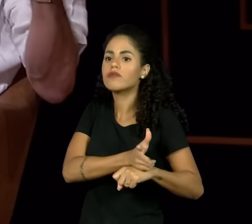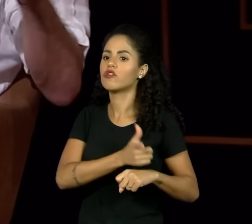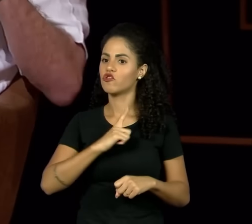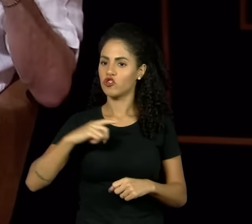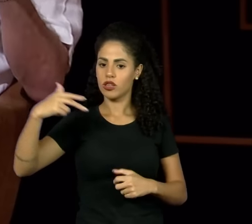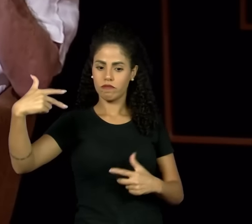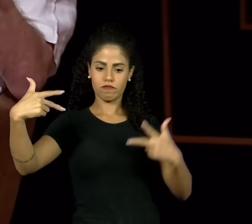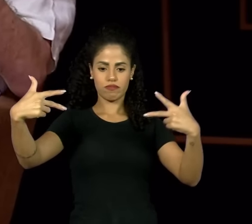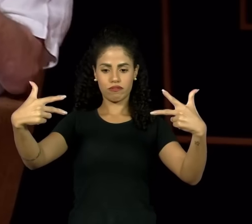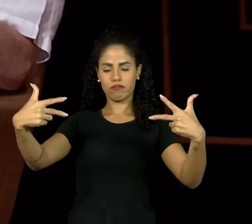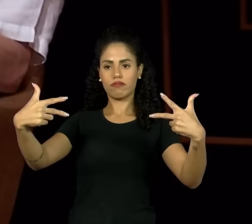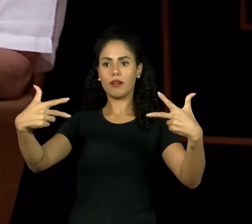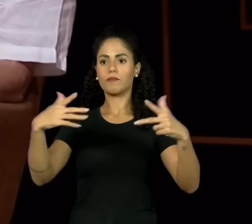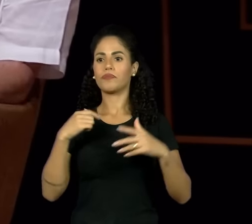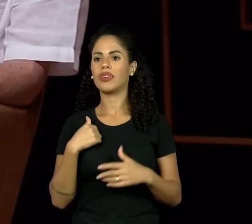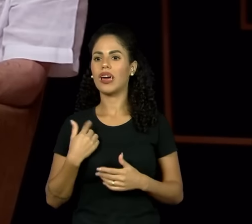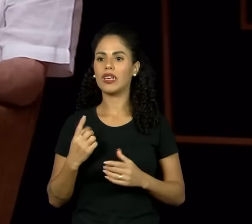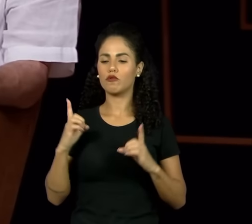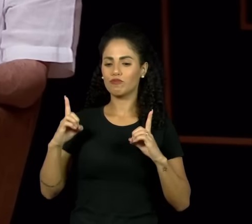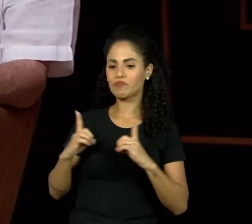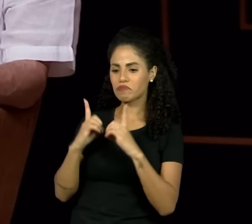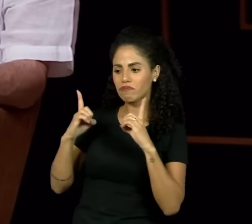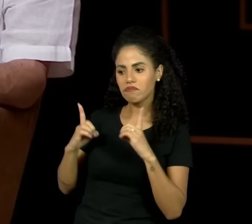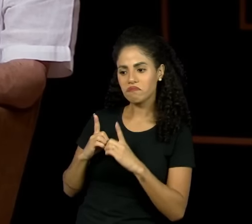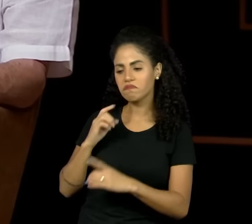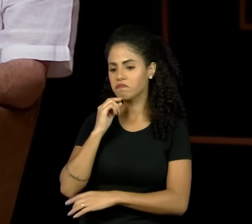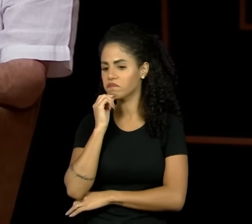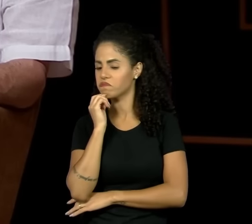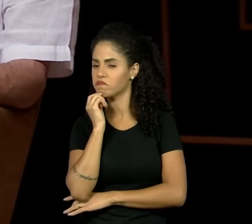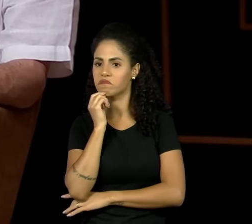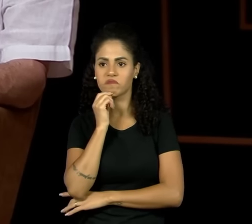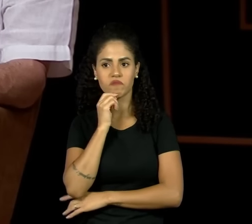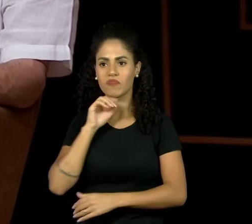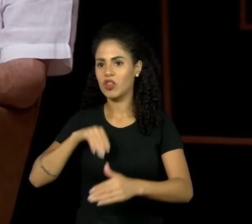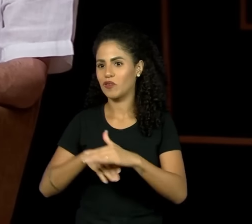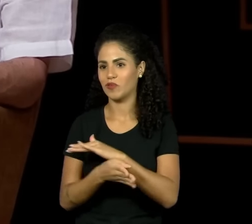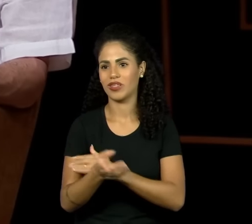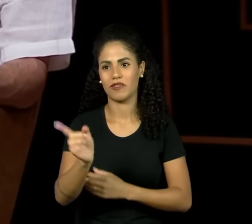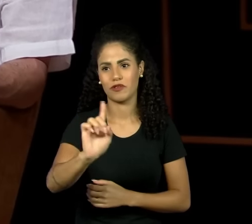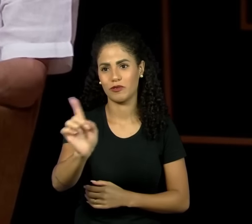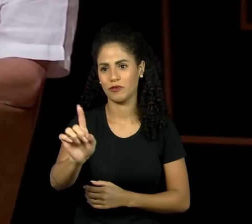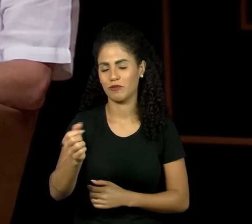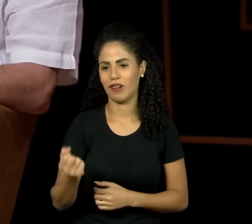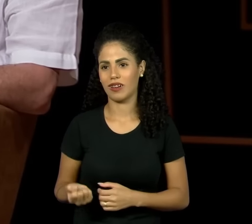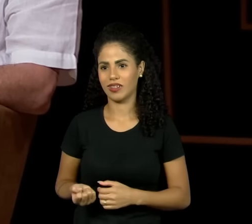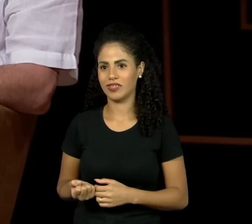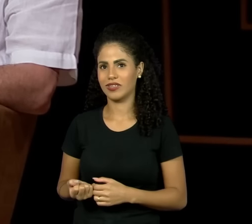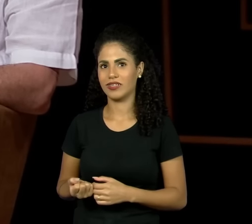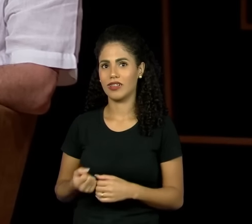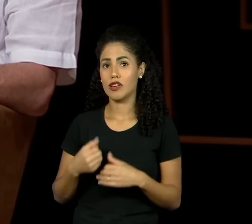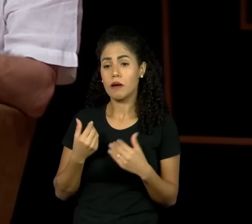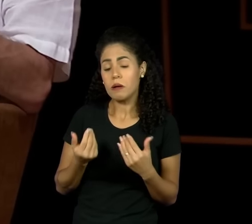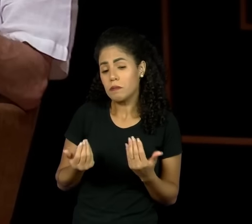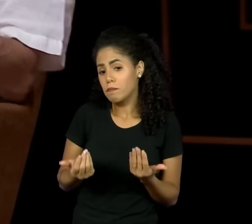aí era uma dinâmica assim que eu não eh mas como as coisas